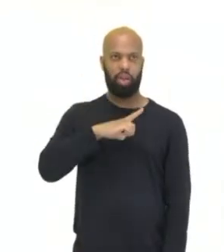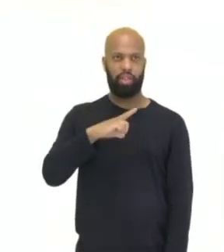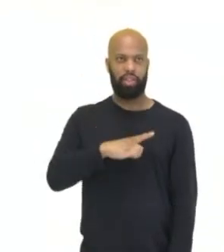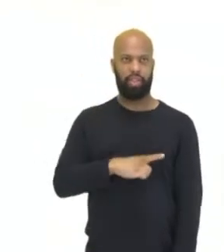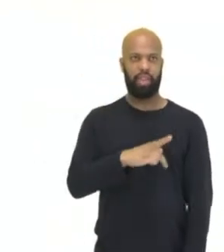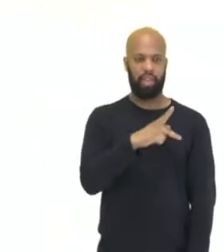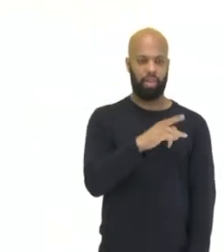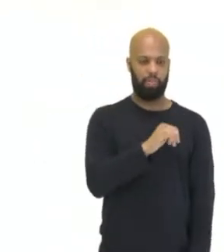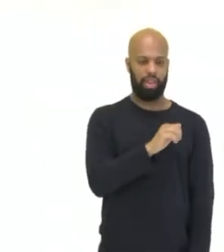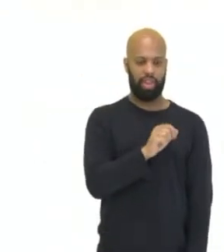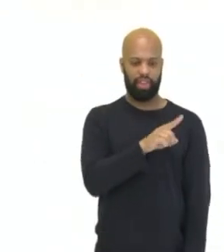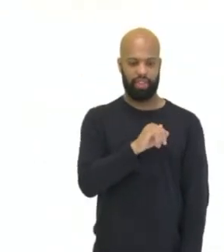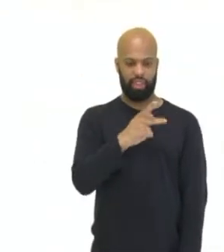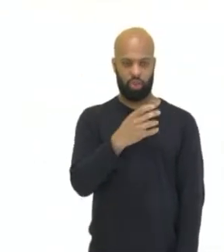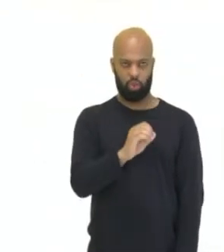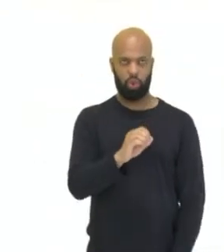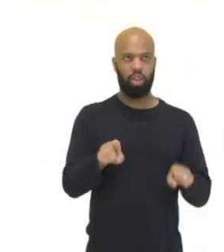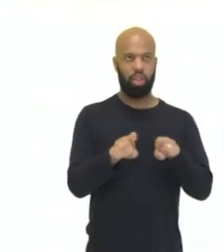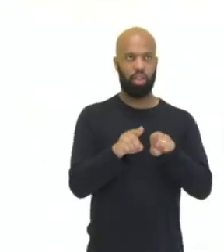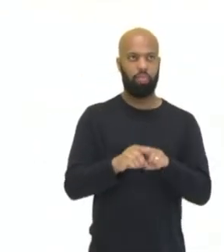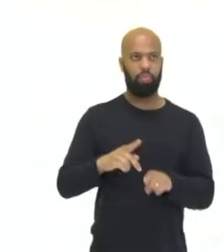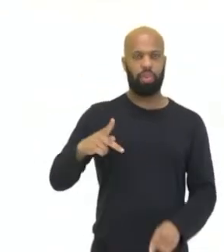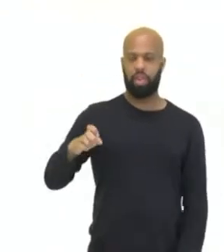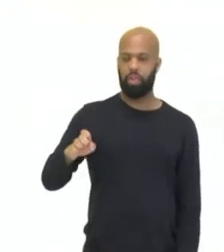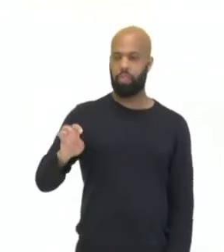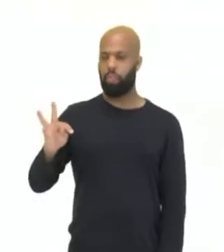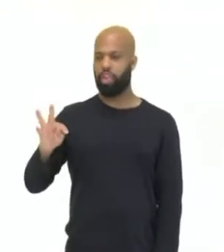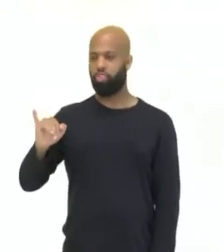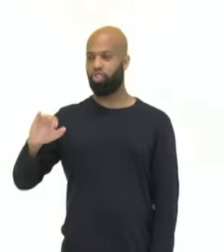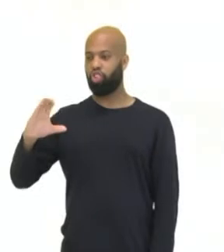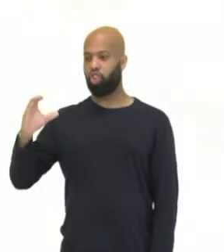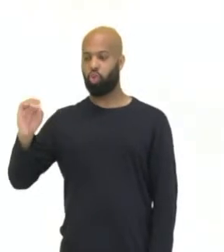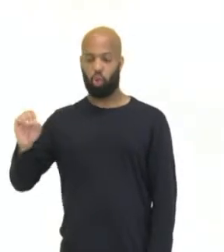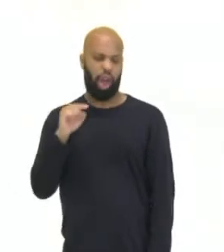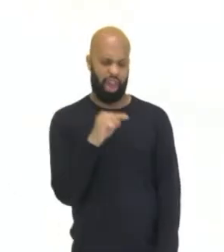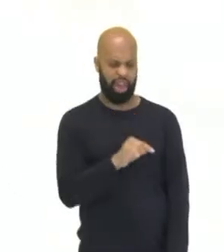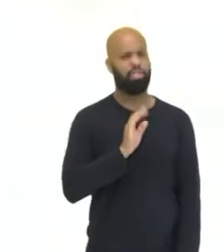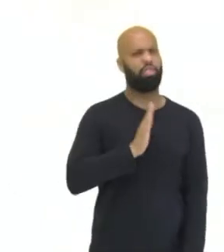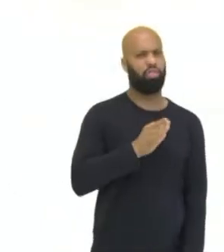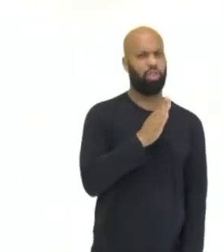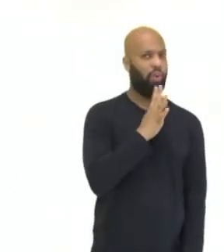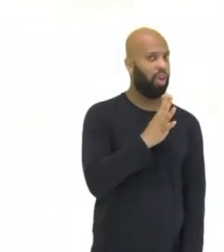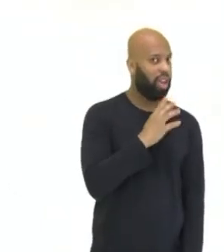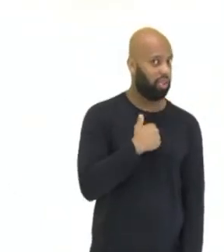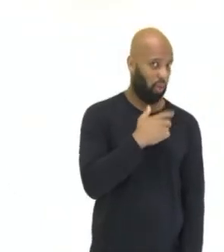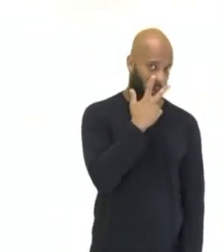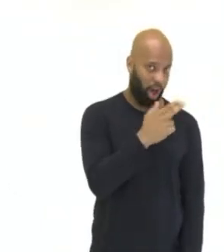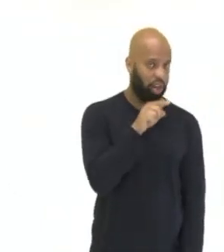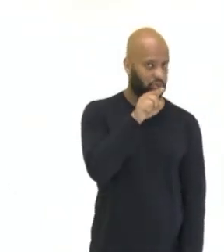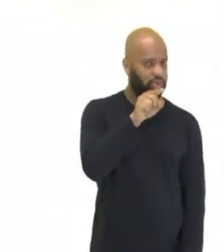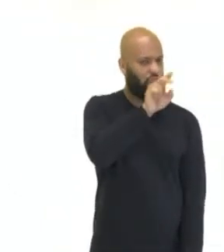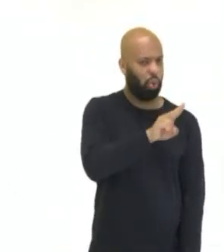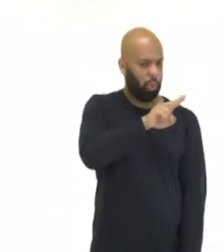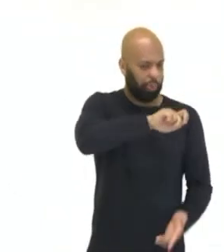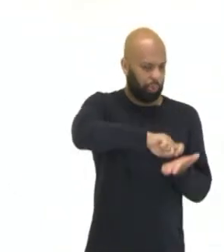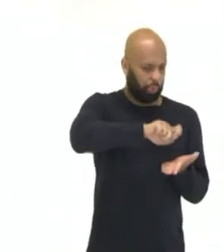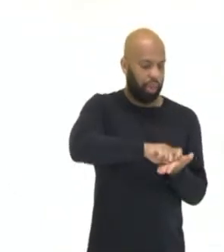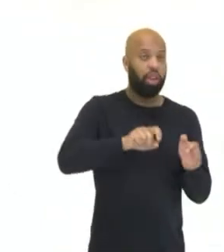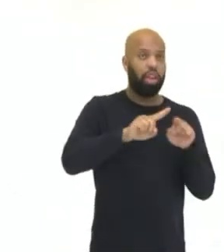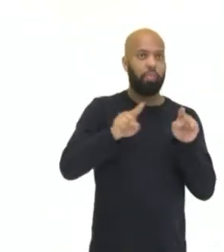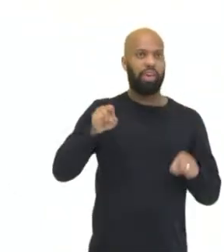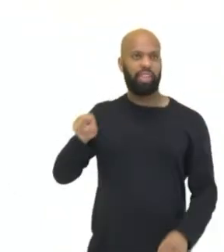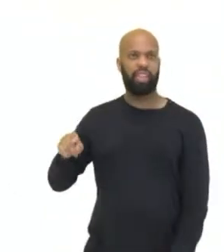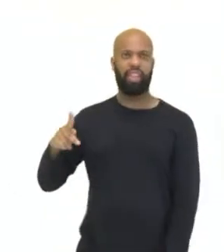Uma delas, piazinho, pode ser que já você já tenha ouvido falar. ou até faça parte do seu cotidiano. Mas